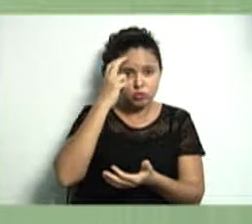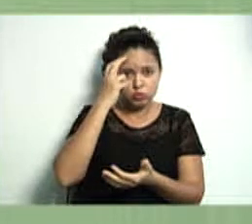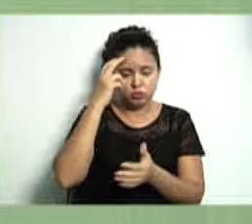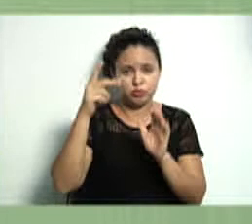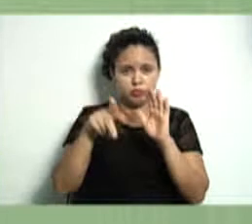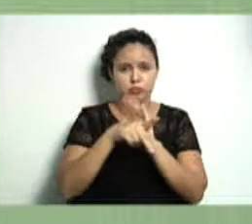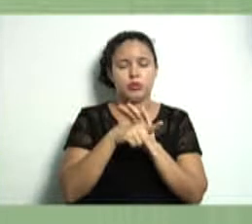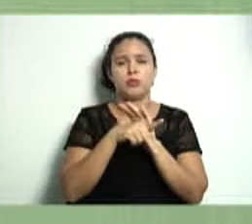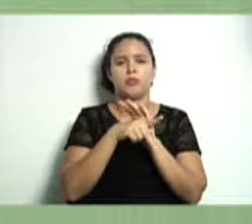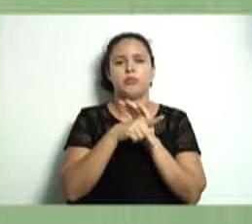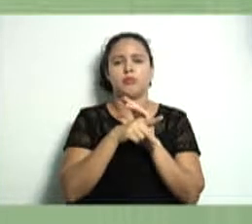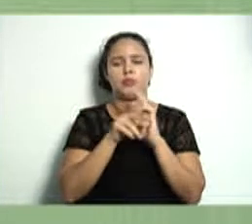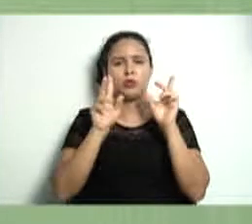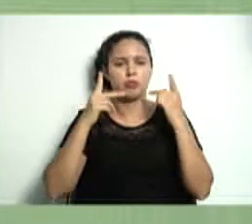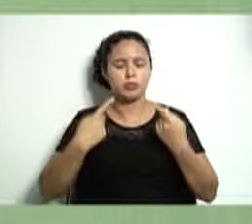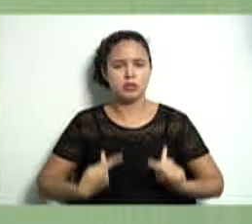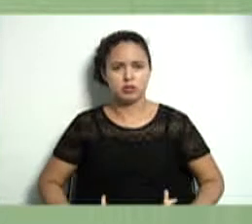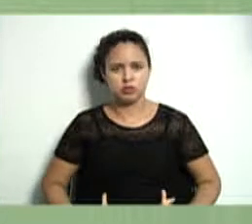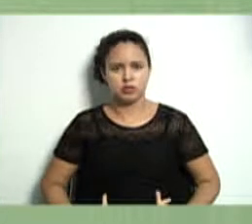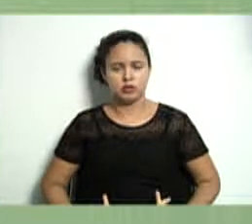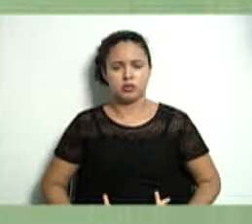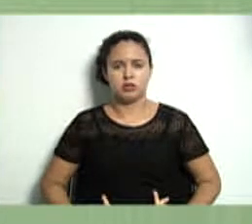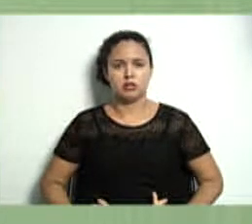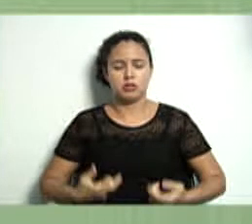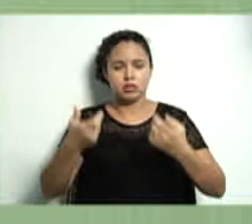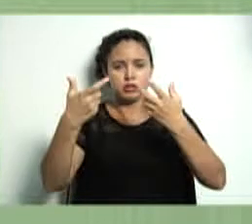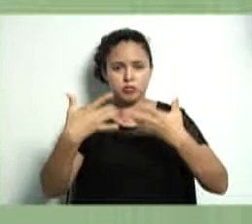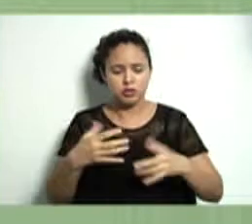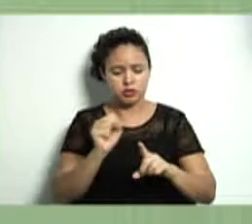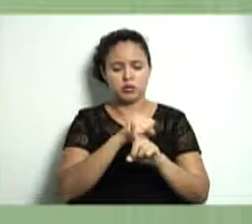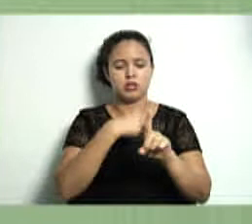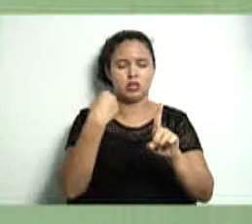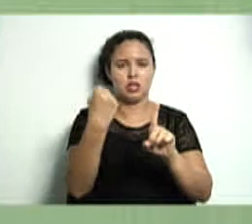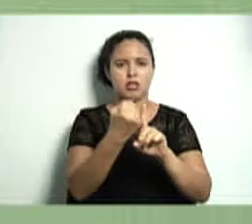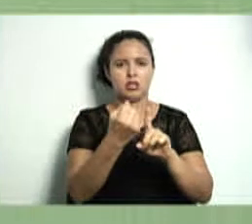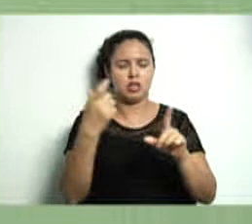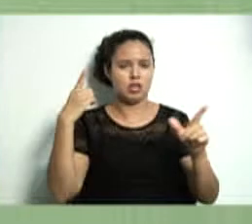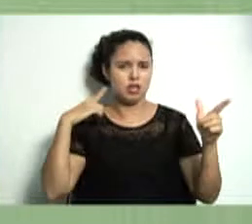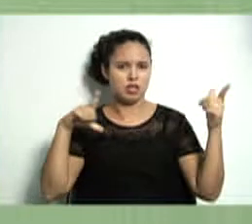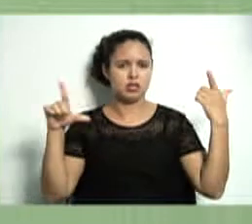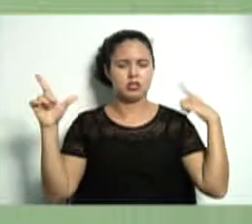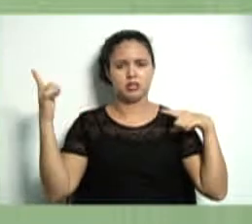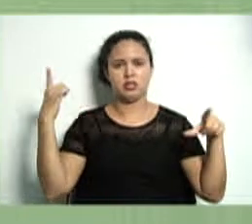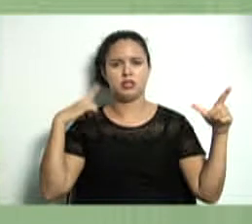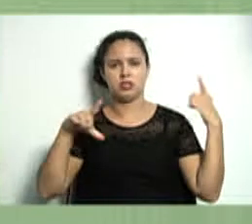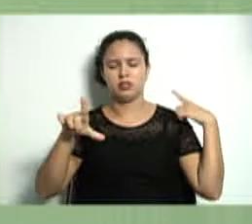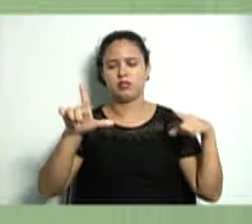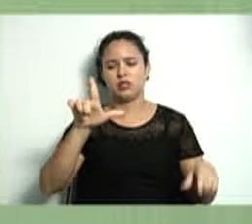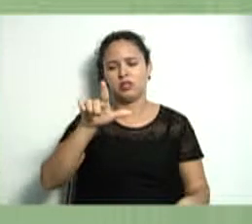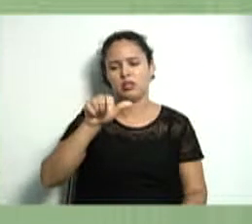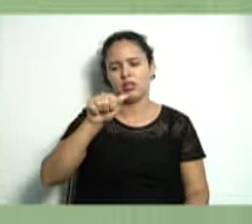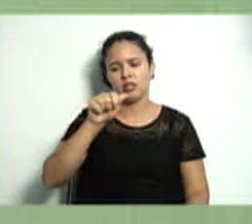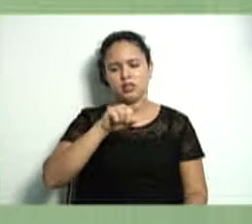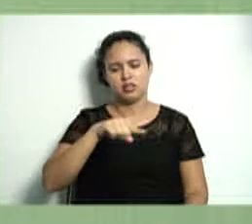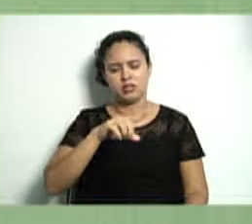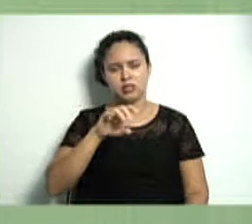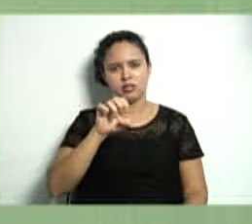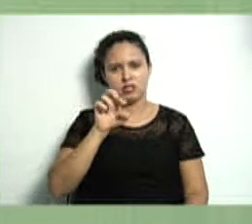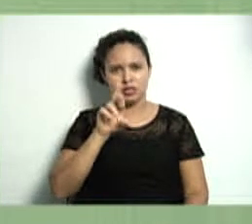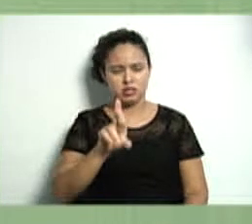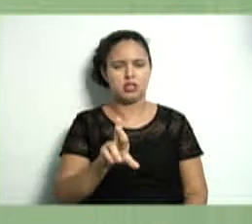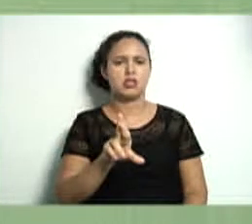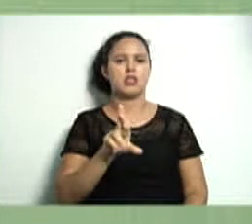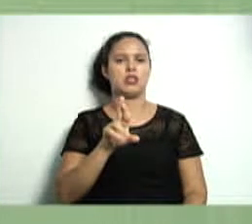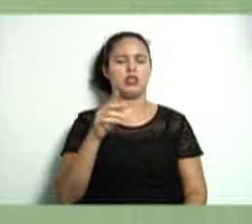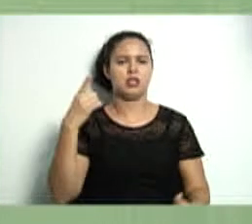essas sociedades de sociedades do lazer, pois nessas sociedades dedicam-se poucas horas ao que nós chamamos